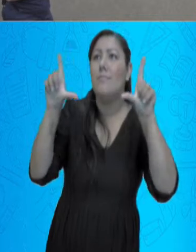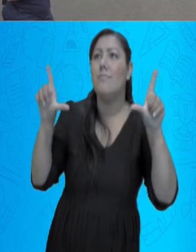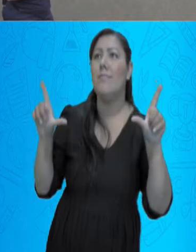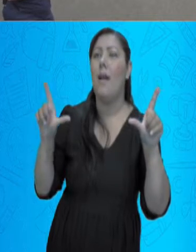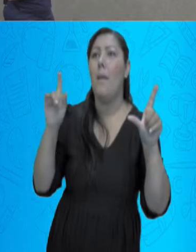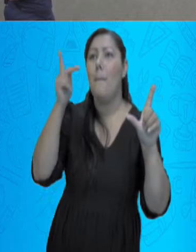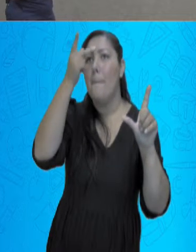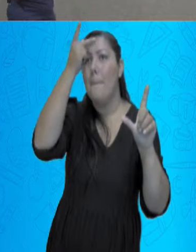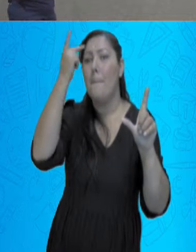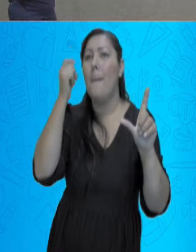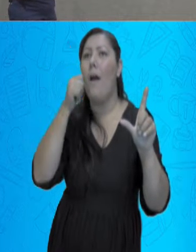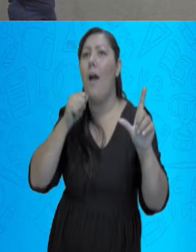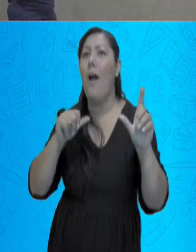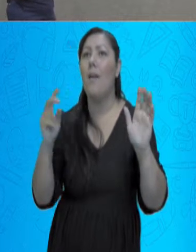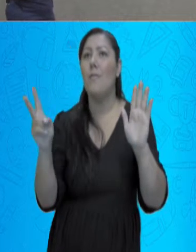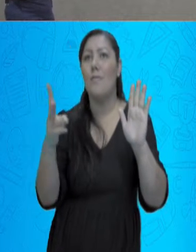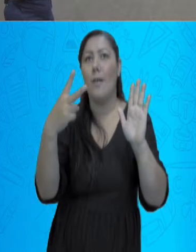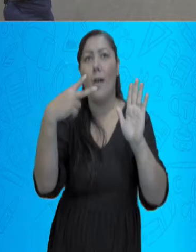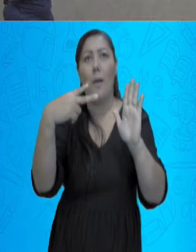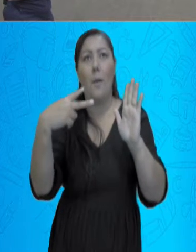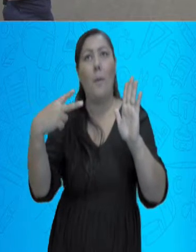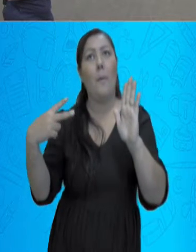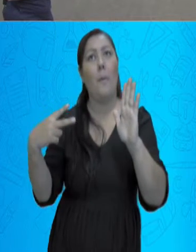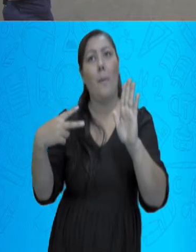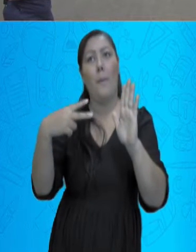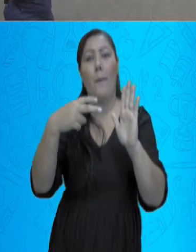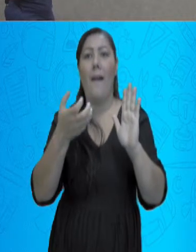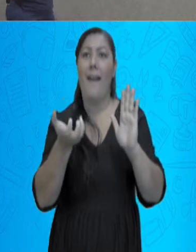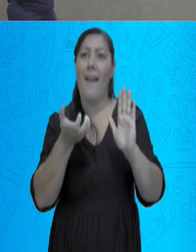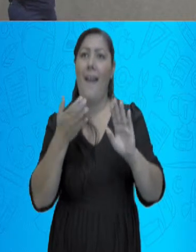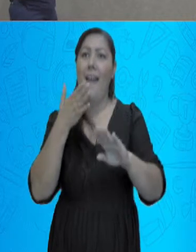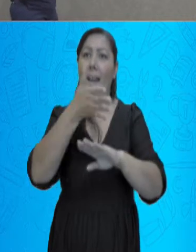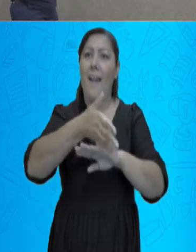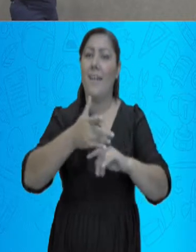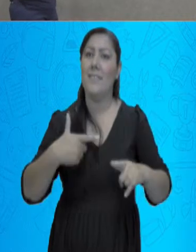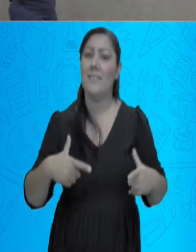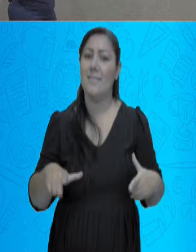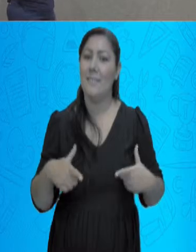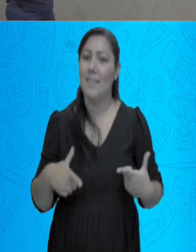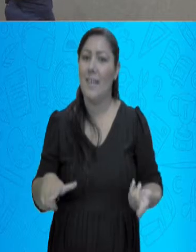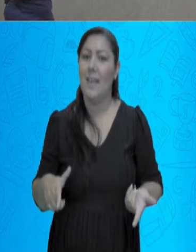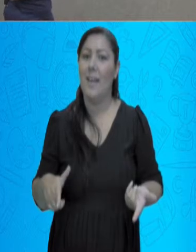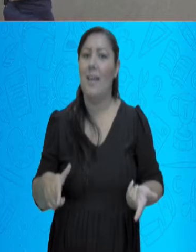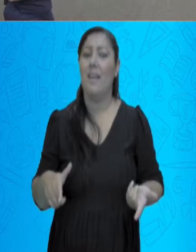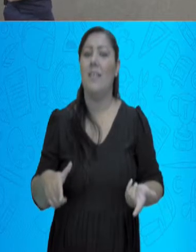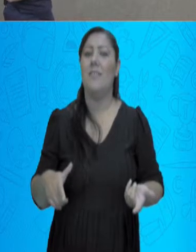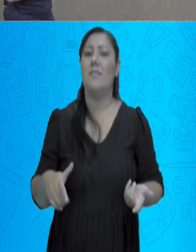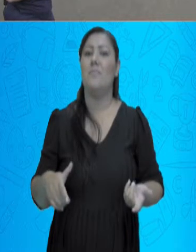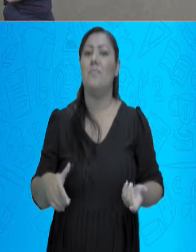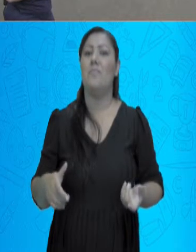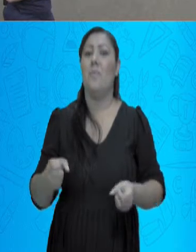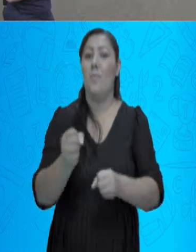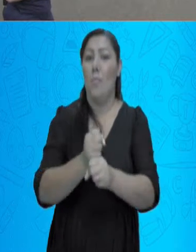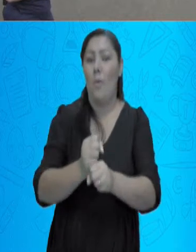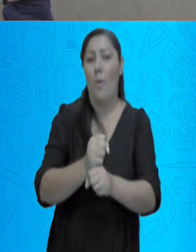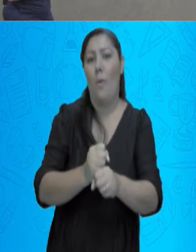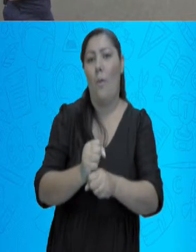de atrair as mulheres americanas para serem trabalhadoras durante o período da Guerra Mundial.